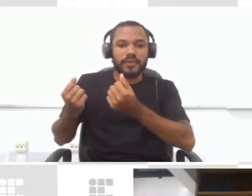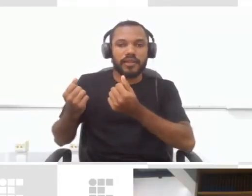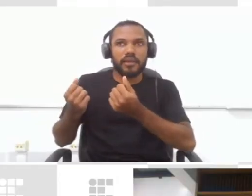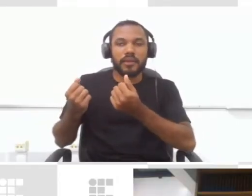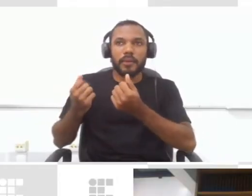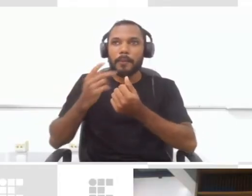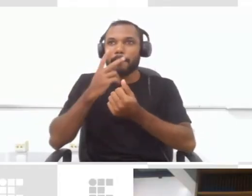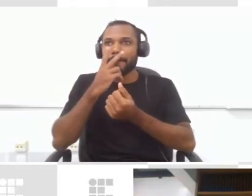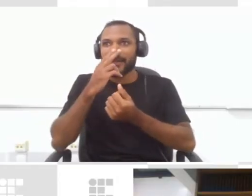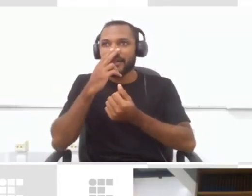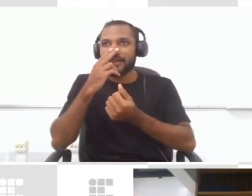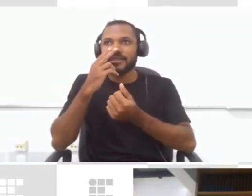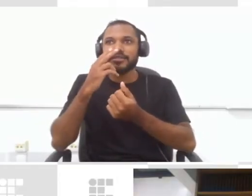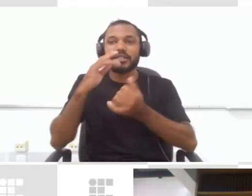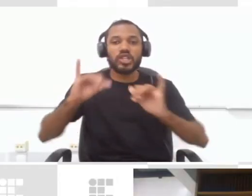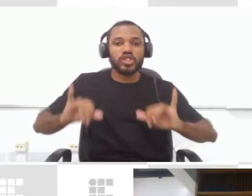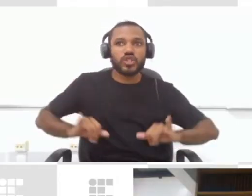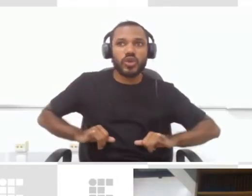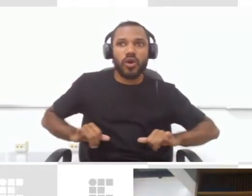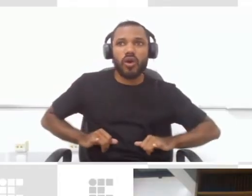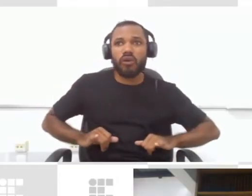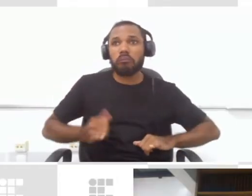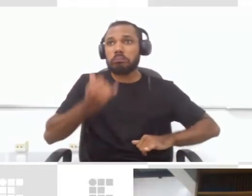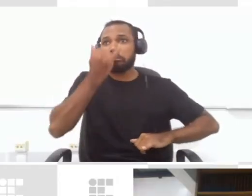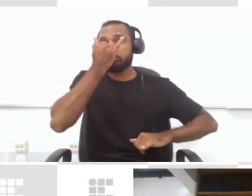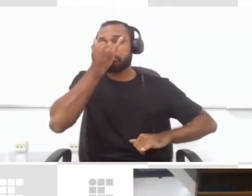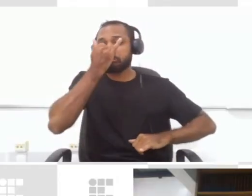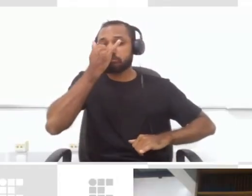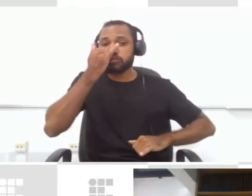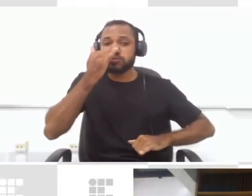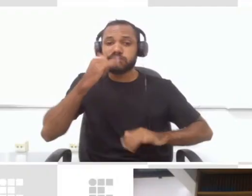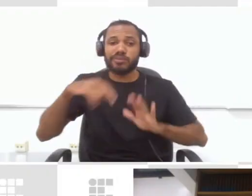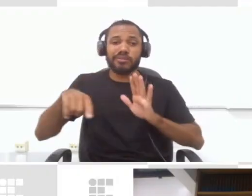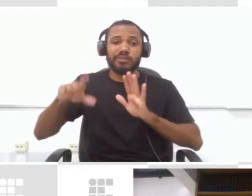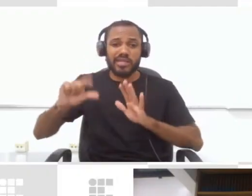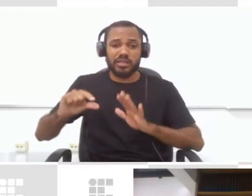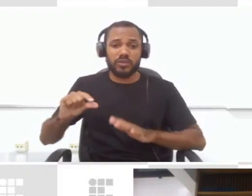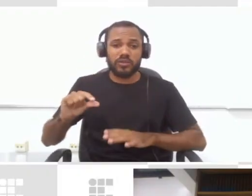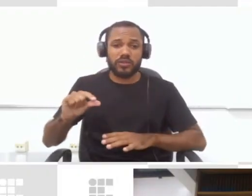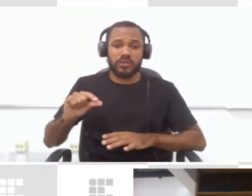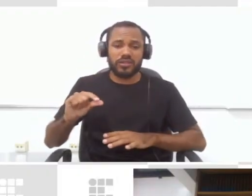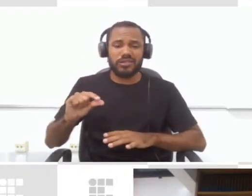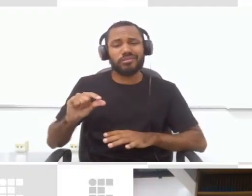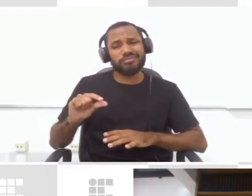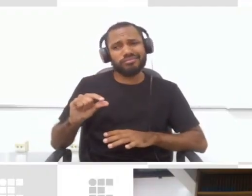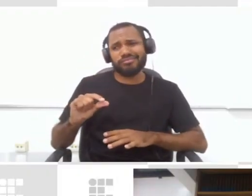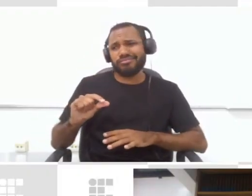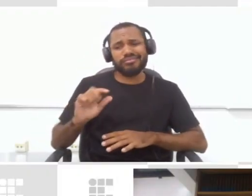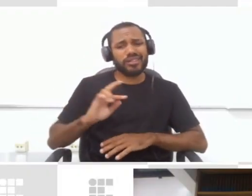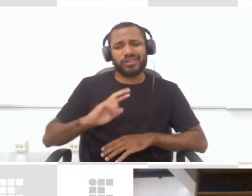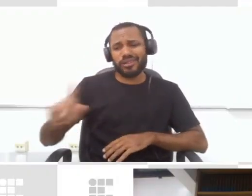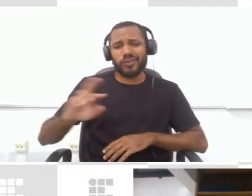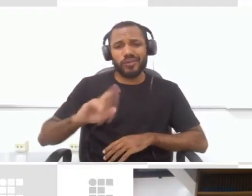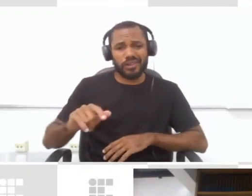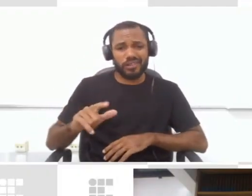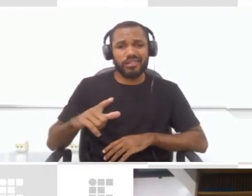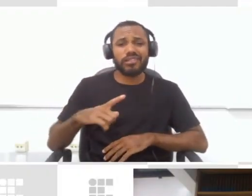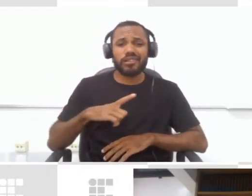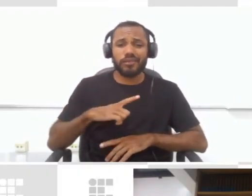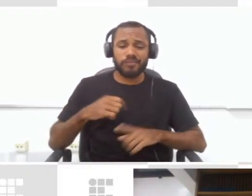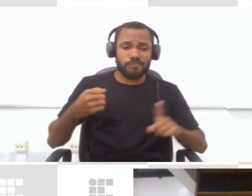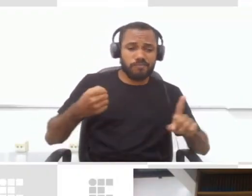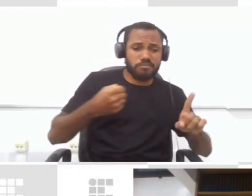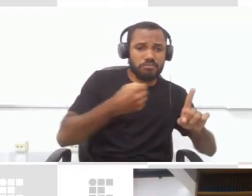em relação a isso. E esse é uma grande ilusão. O clima é diagonal, os impactos vão